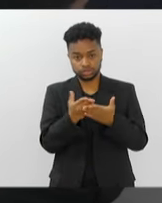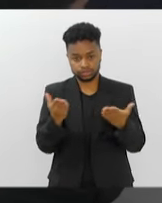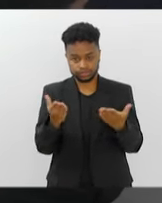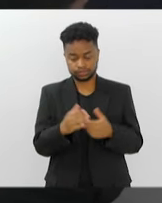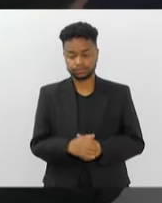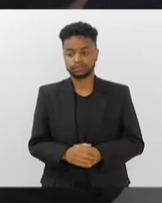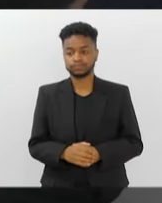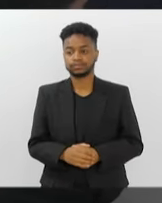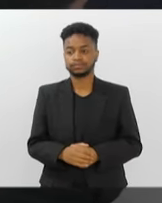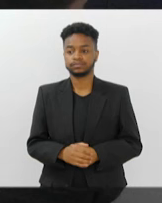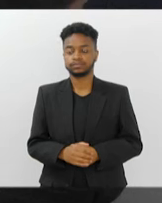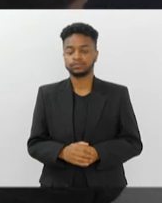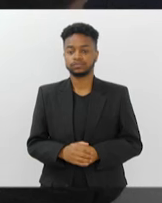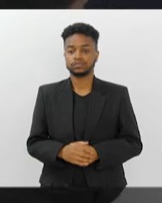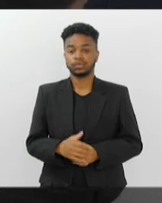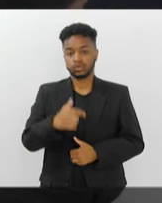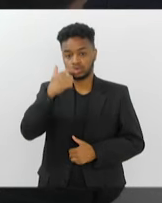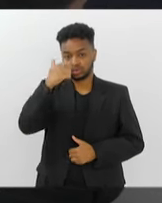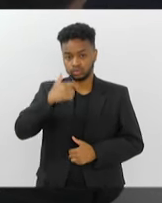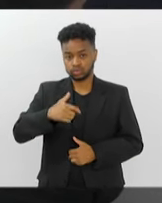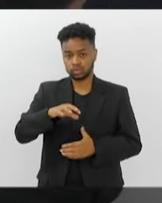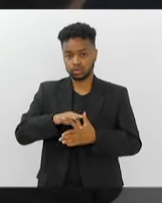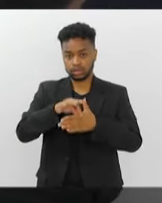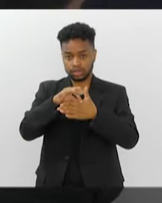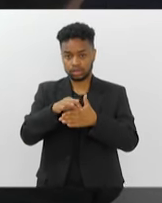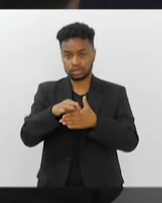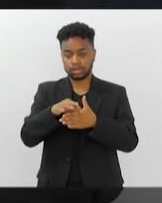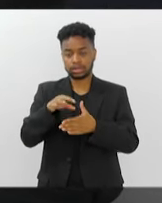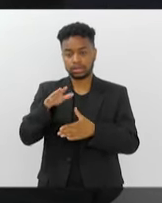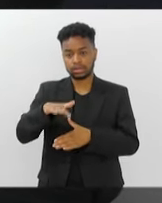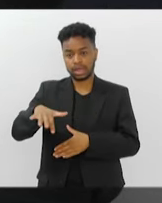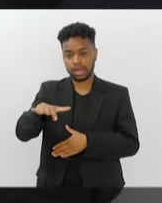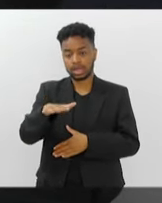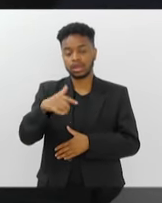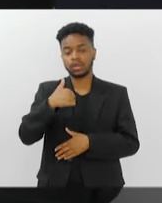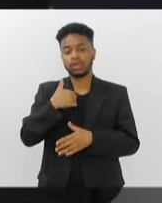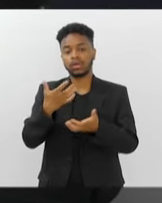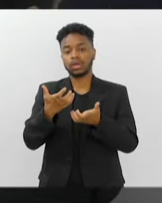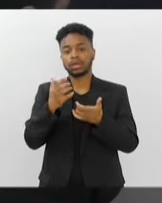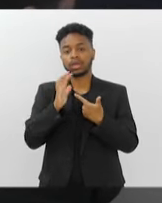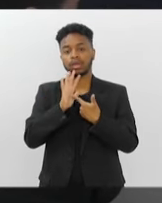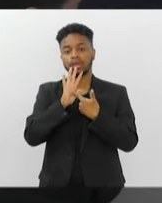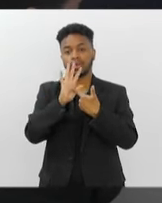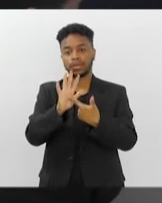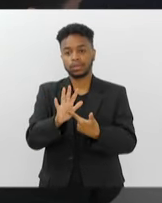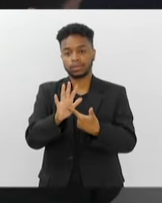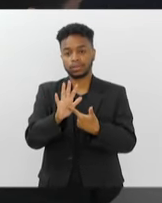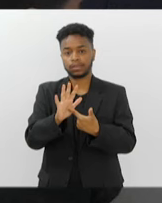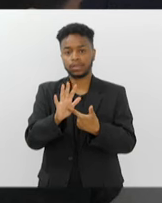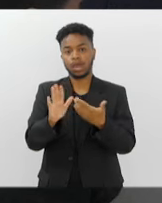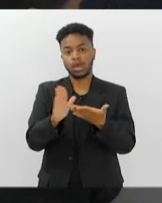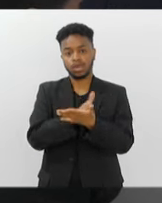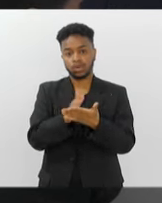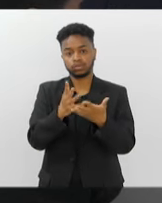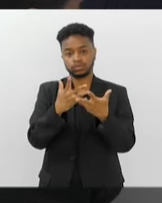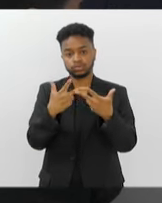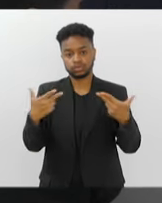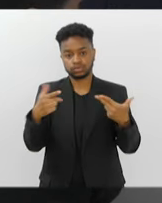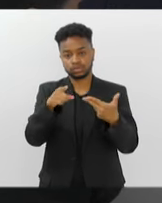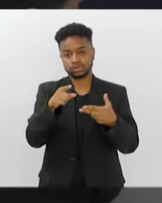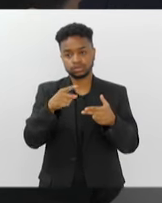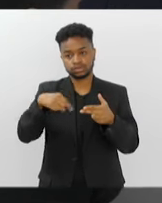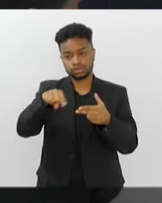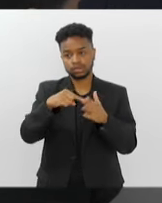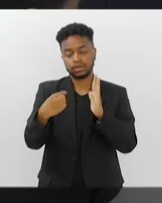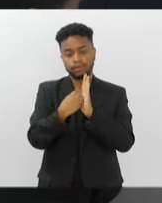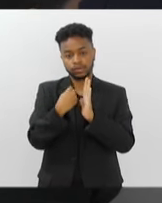licença do Senhor Bom dia eh eu sou o comandante do quartel da área e queria trazer uma uma elucidação alguns fatos que foram questionados aqui